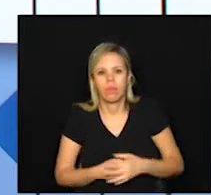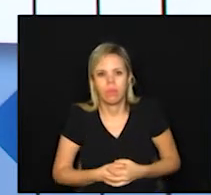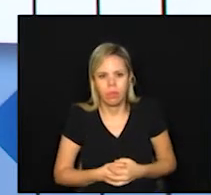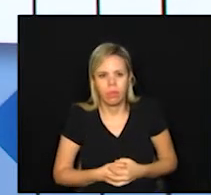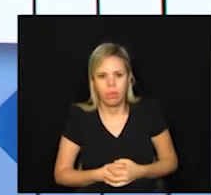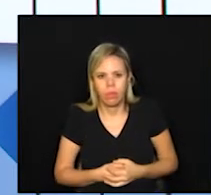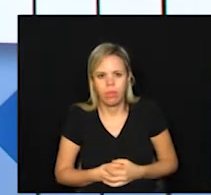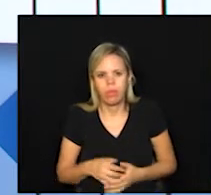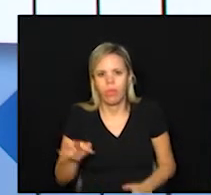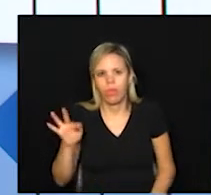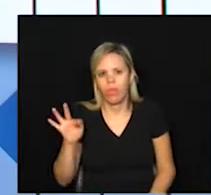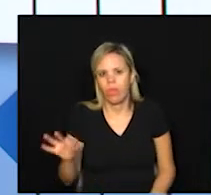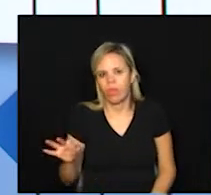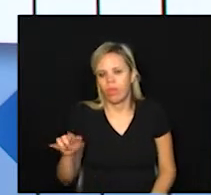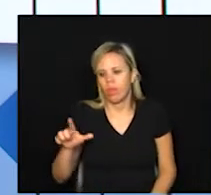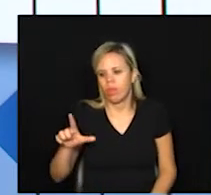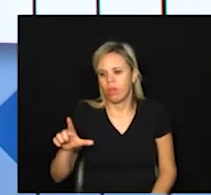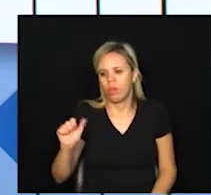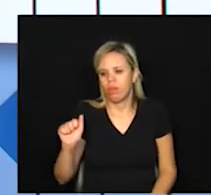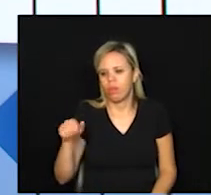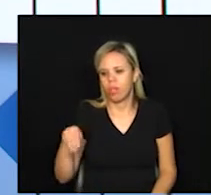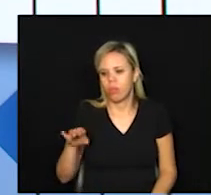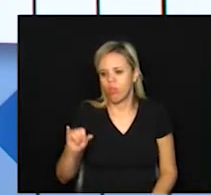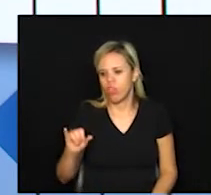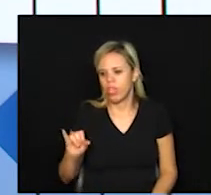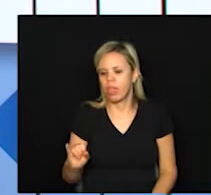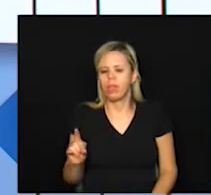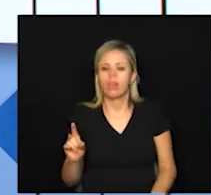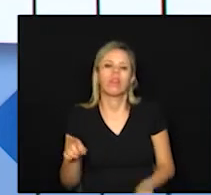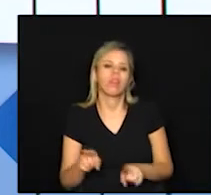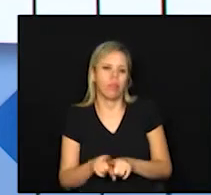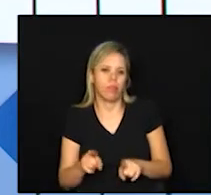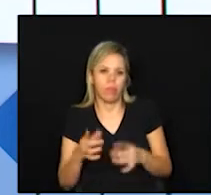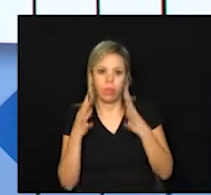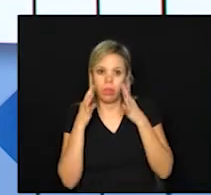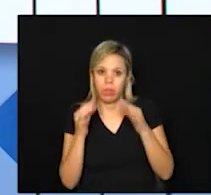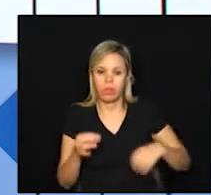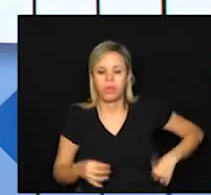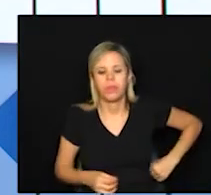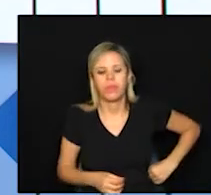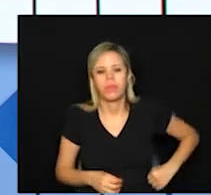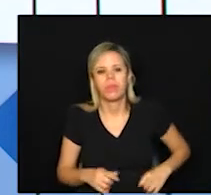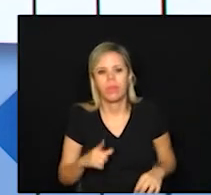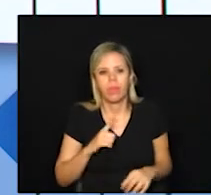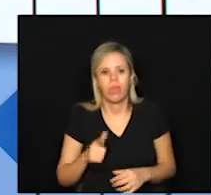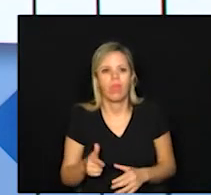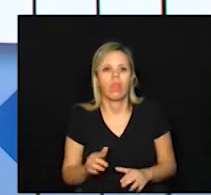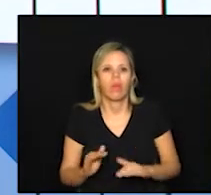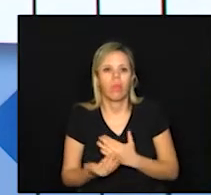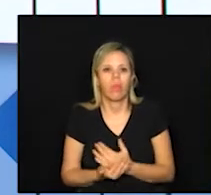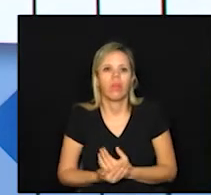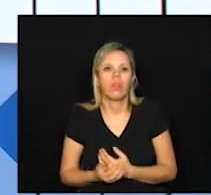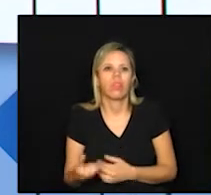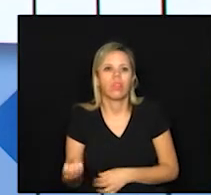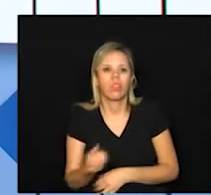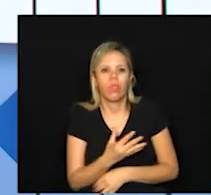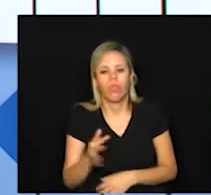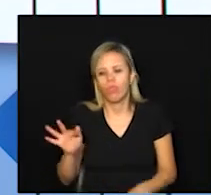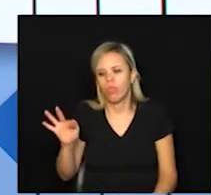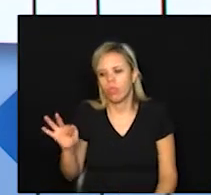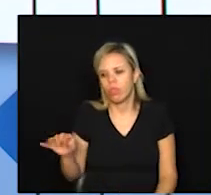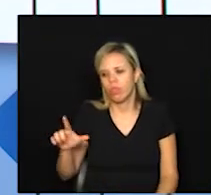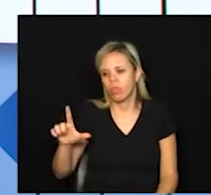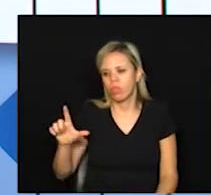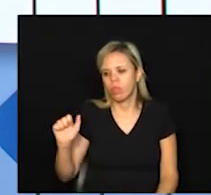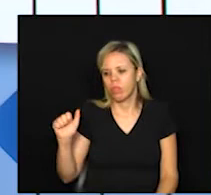do Flamboyant e também do Chapadão, atente-se. Olha, no Flamboyant é o residencial Novo Flamboyant e